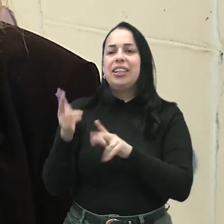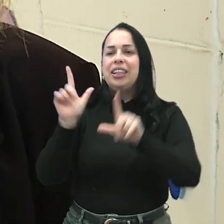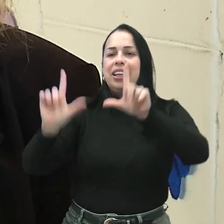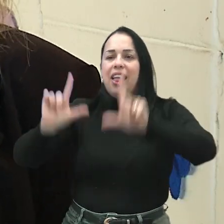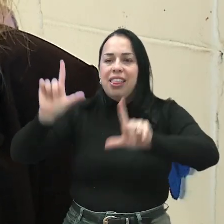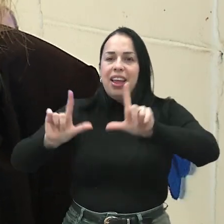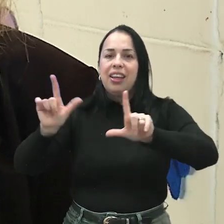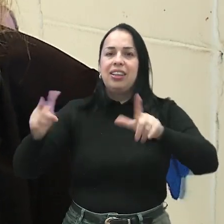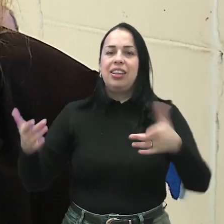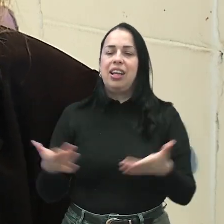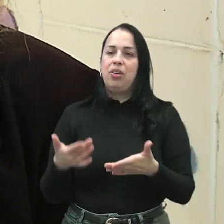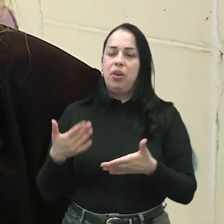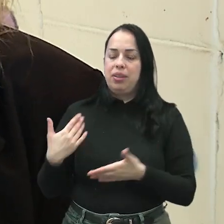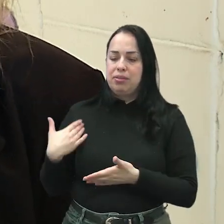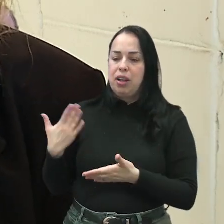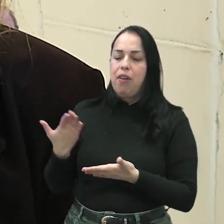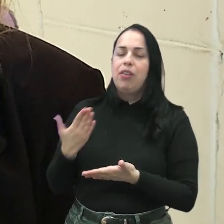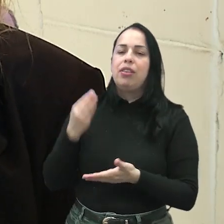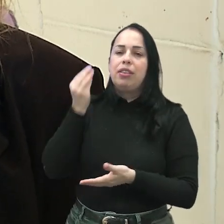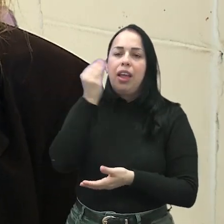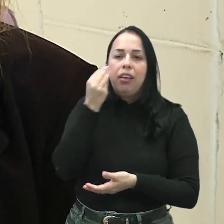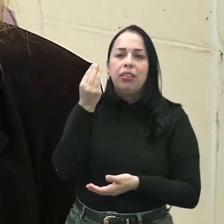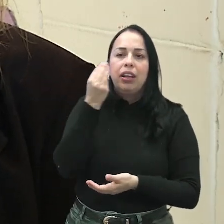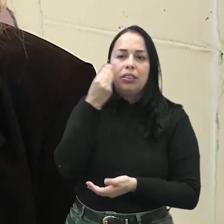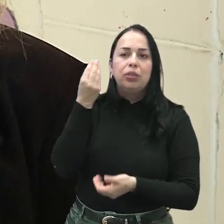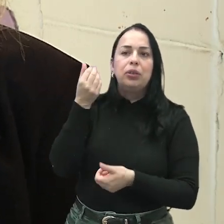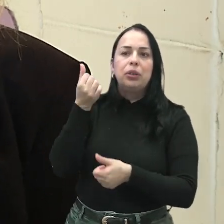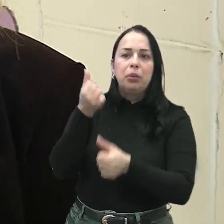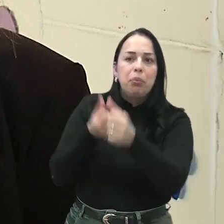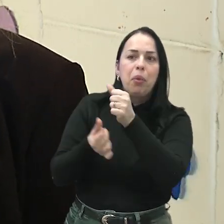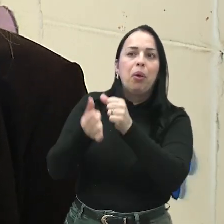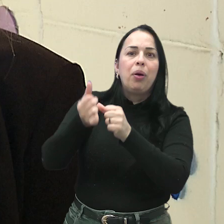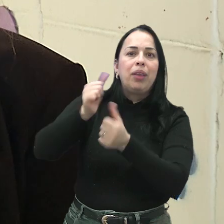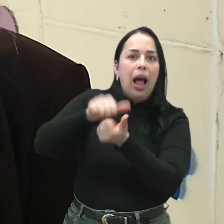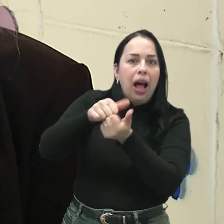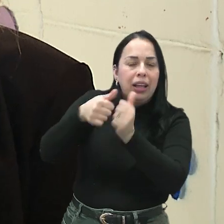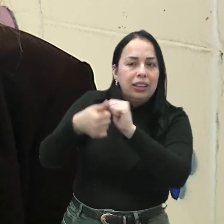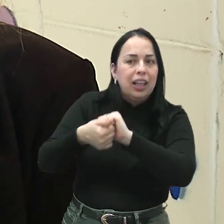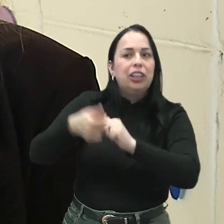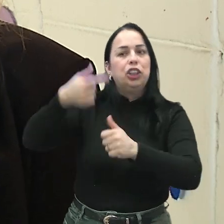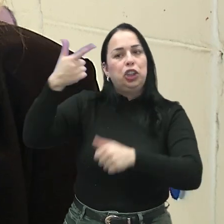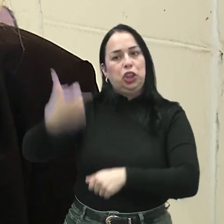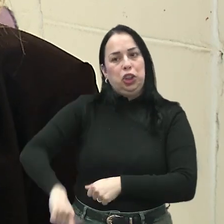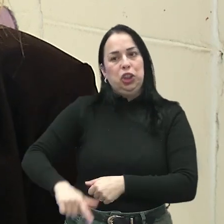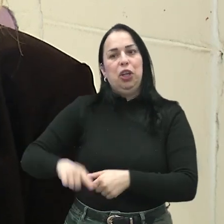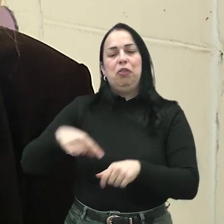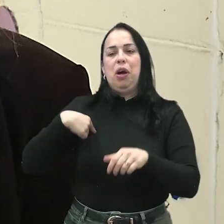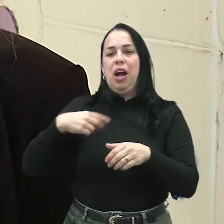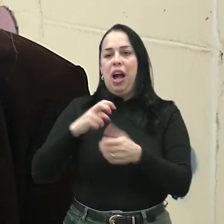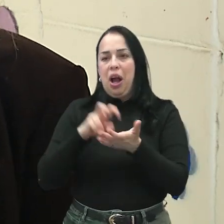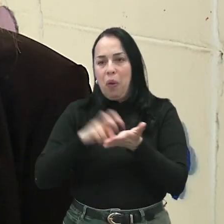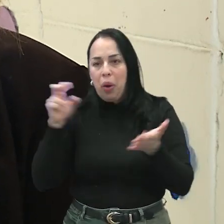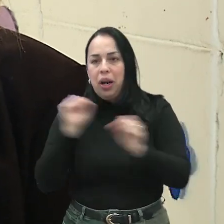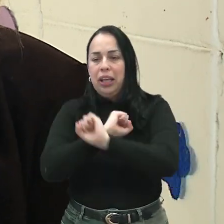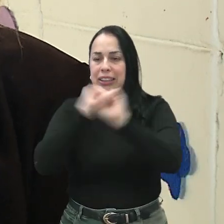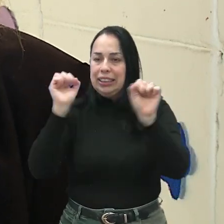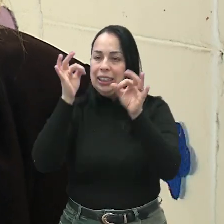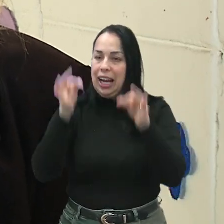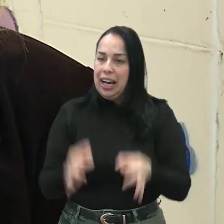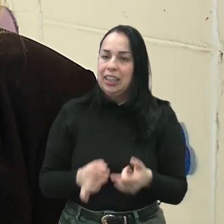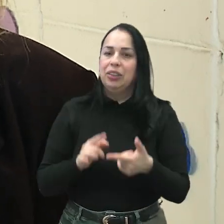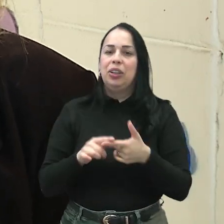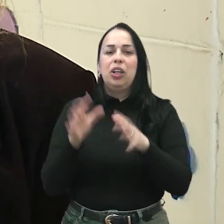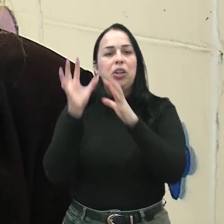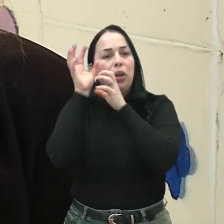e agora a gente já vai, nas últimas semanas, já vai tentando ter essa rotina do horário de acordar,